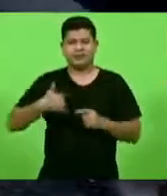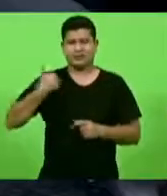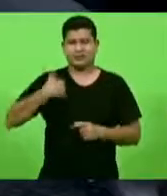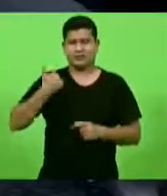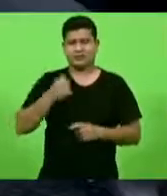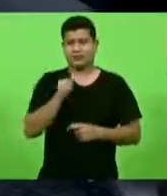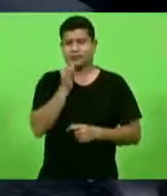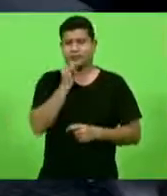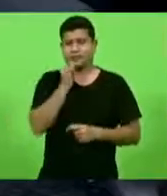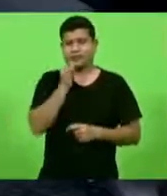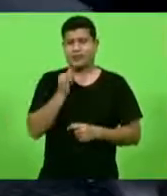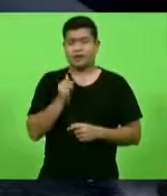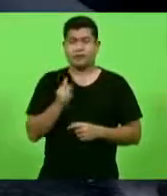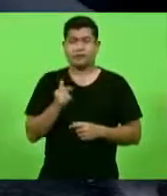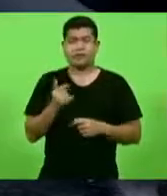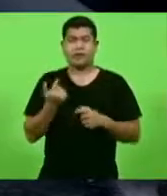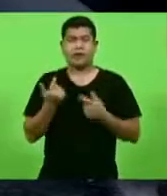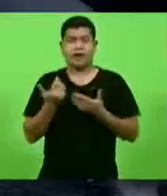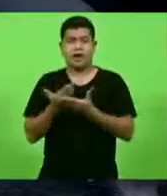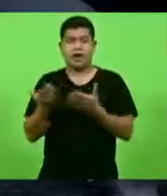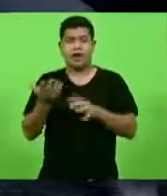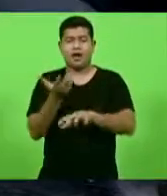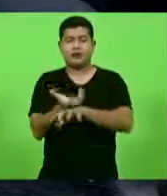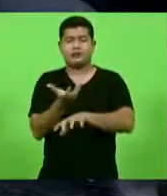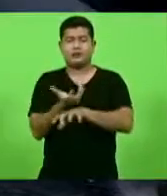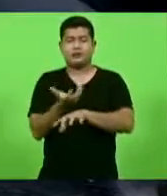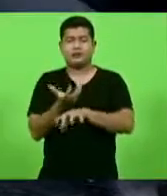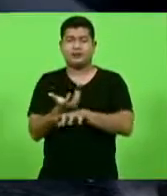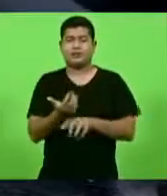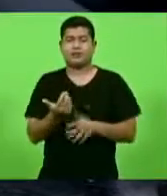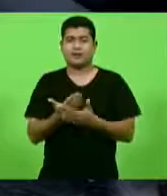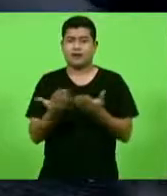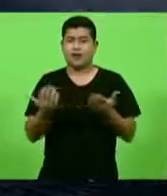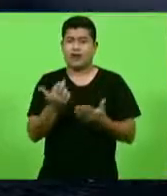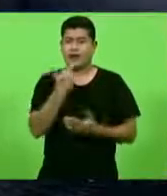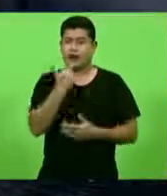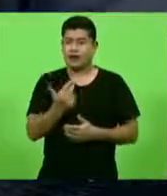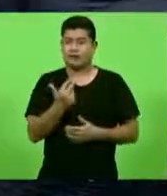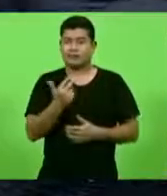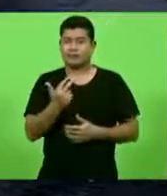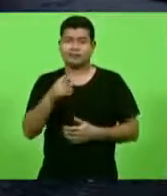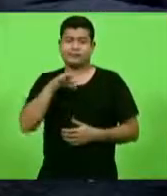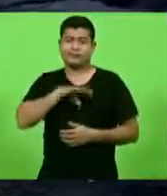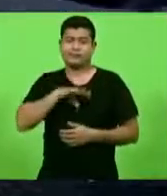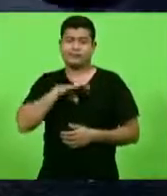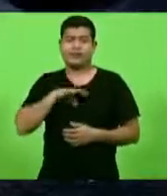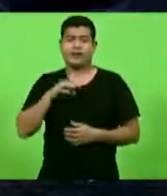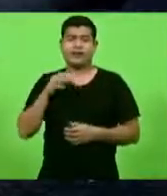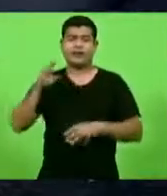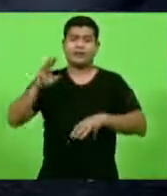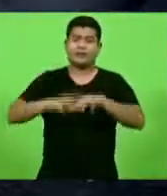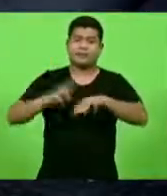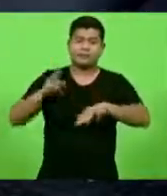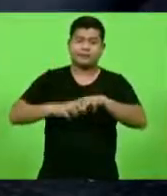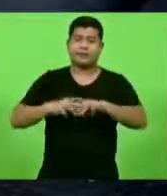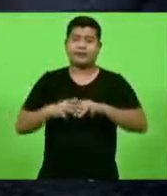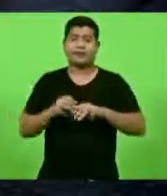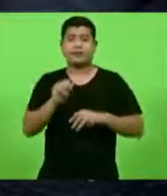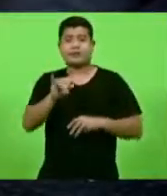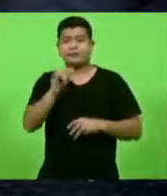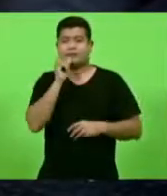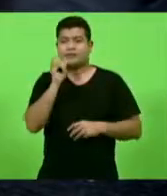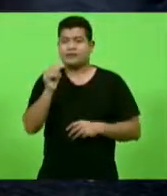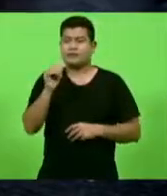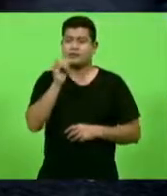portuguesa e matemática, por exemplo. Se nós formos falar de ciências e história, então Pior ainda. E eu acredito que todas